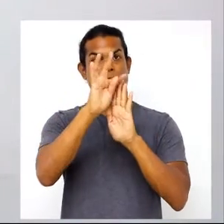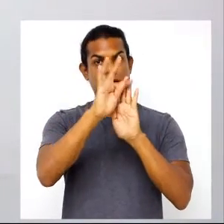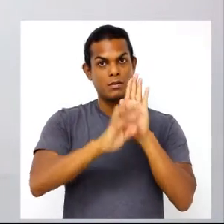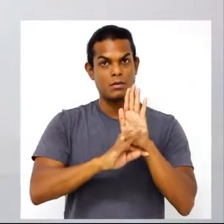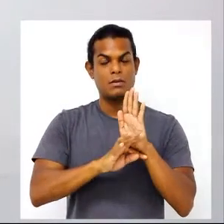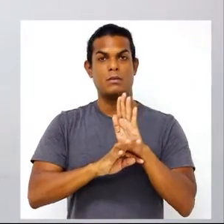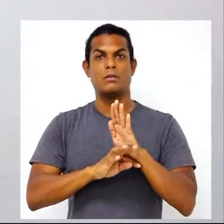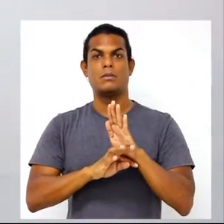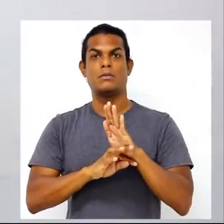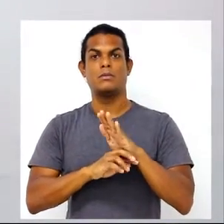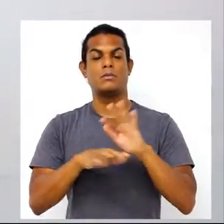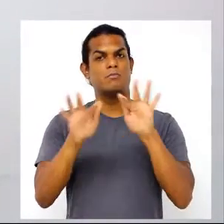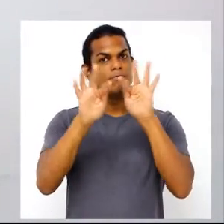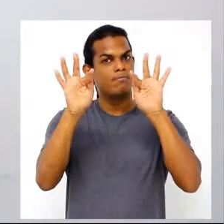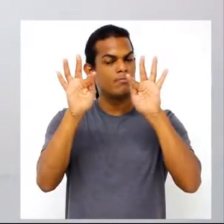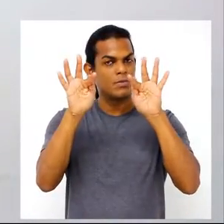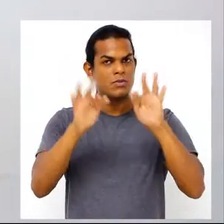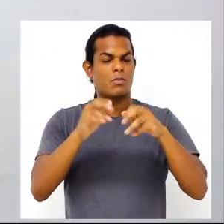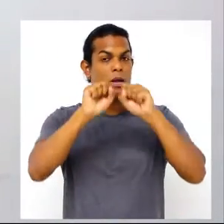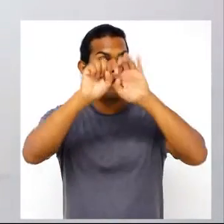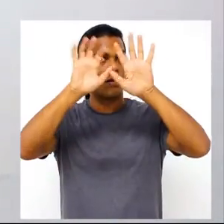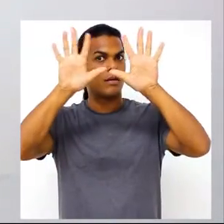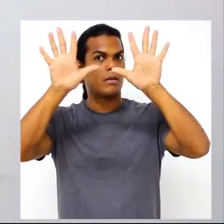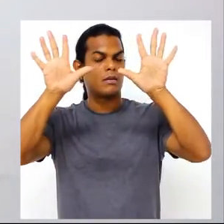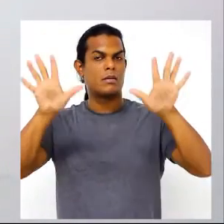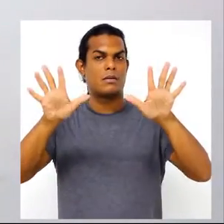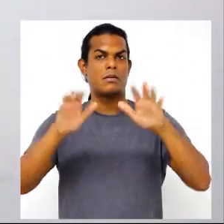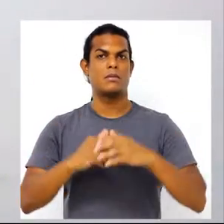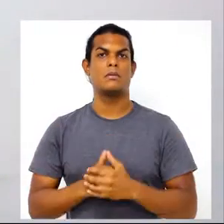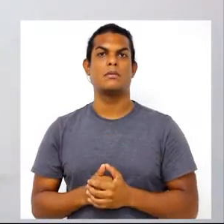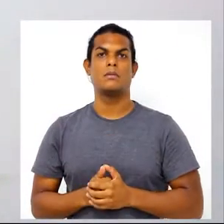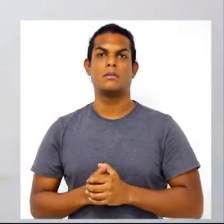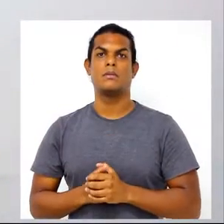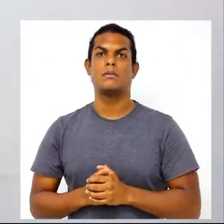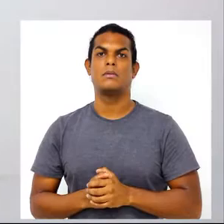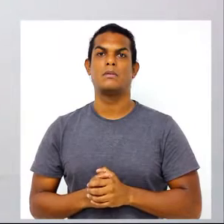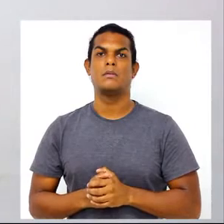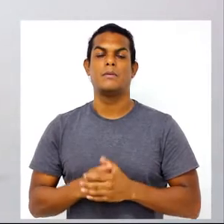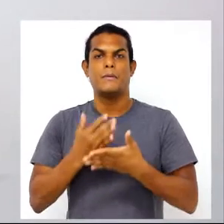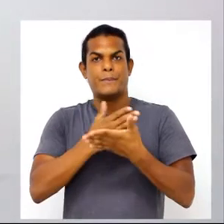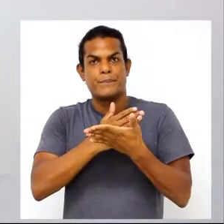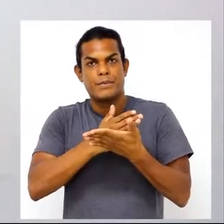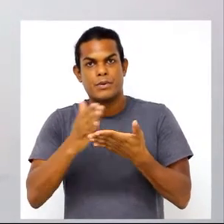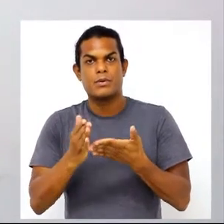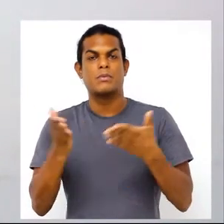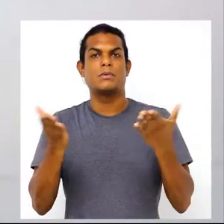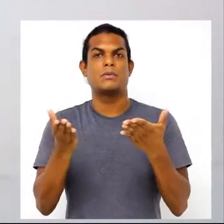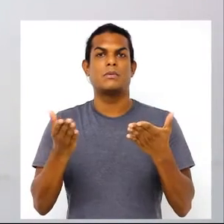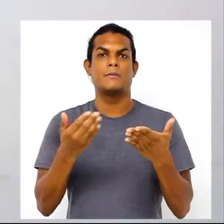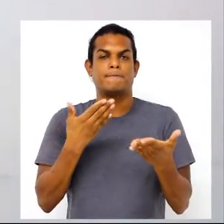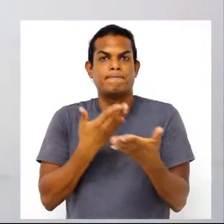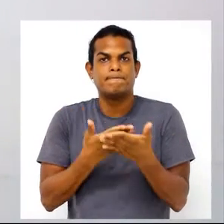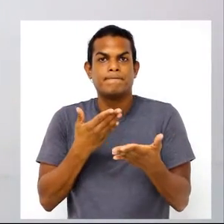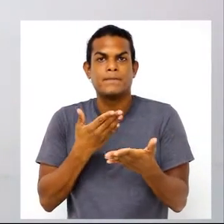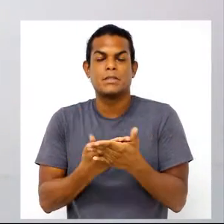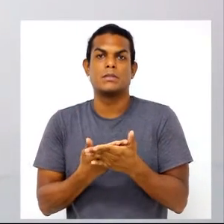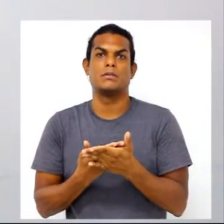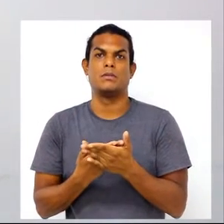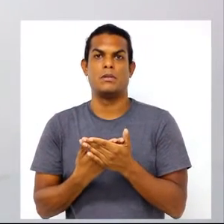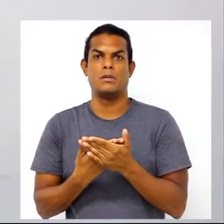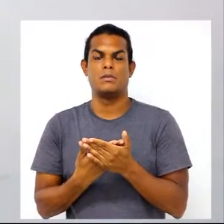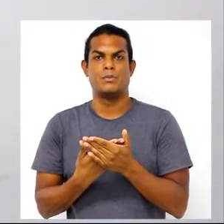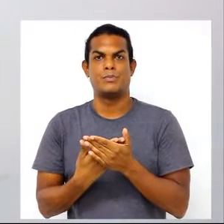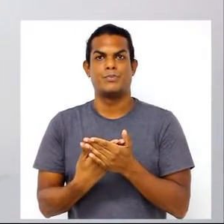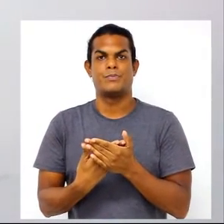de um texto que ele seja produzido de forma coesa e coerente. Para a gente começar o nosso estudo